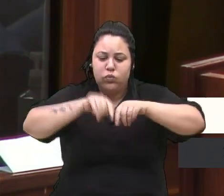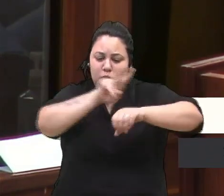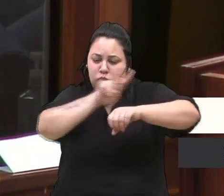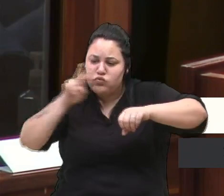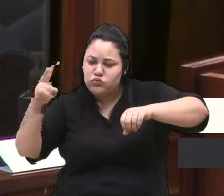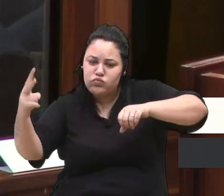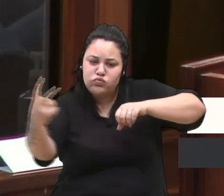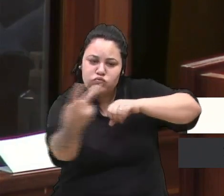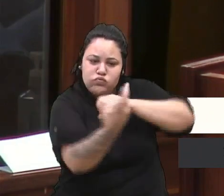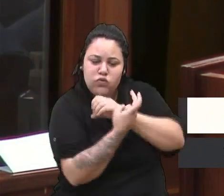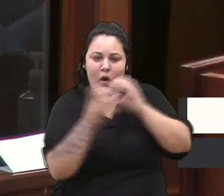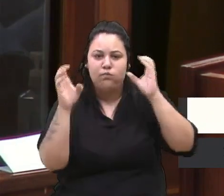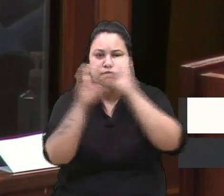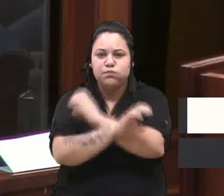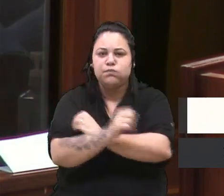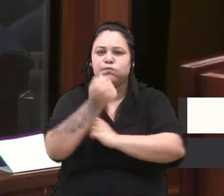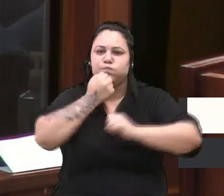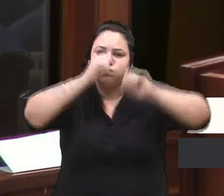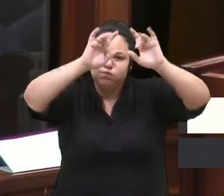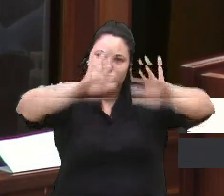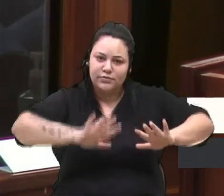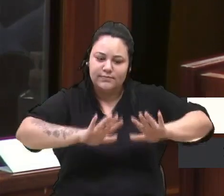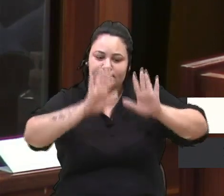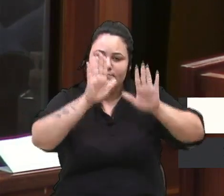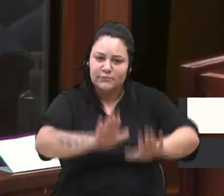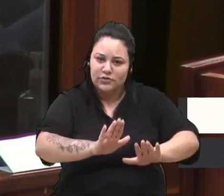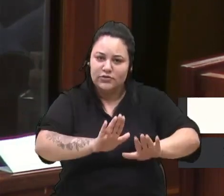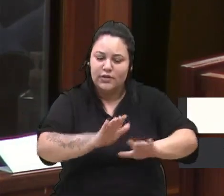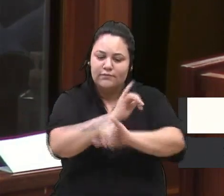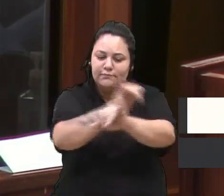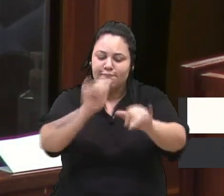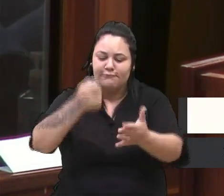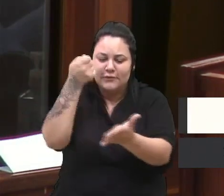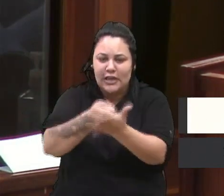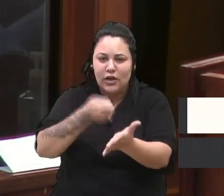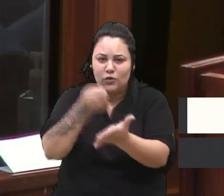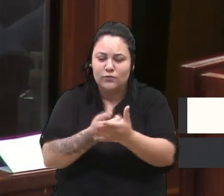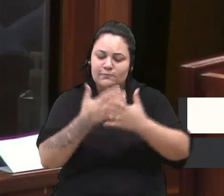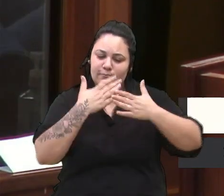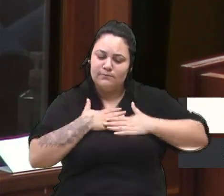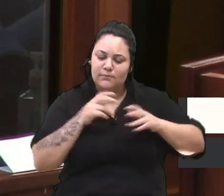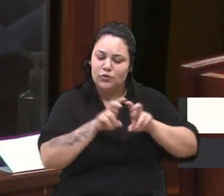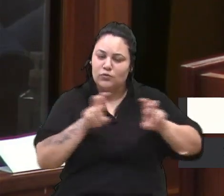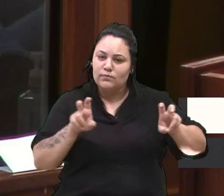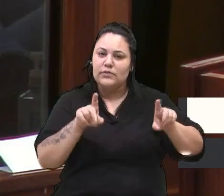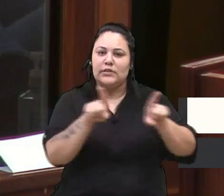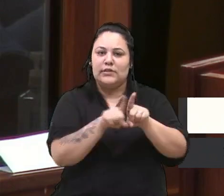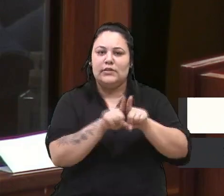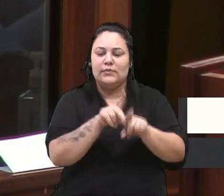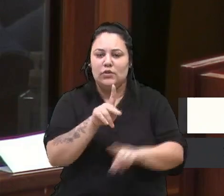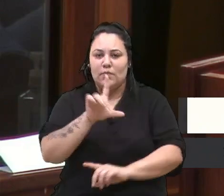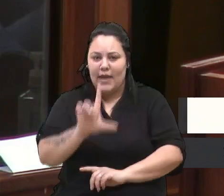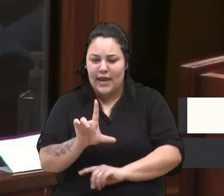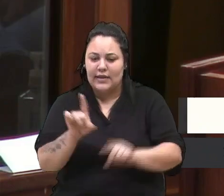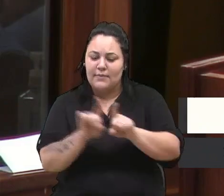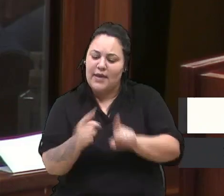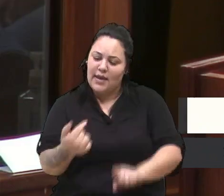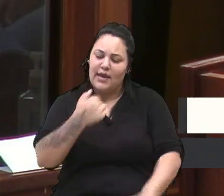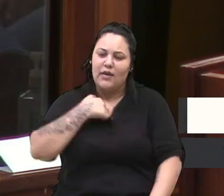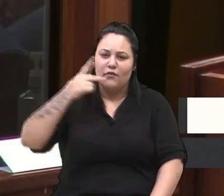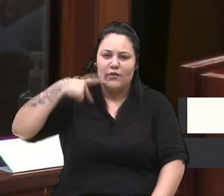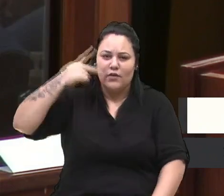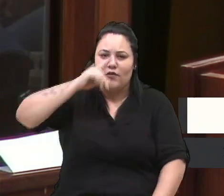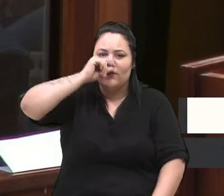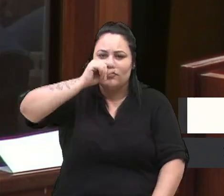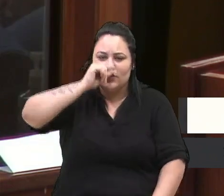Então eu deixo aqui a informação da nossa luta, da bancada do PL, desse vereador Fantinel, que sempre